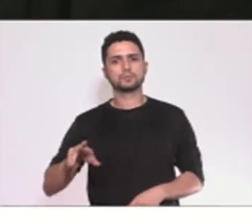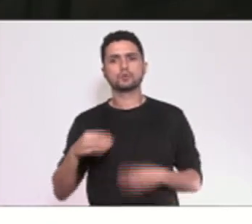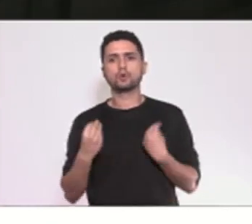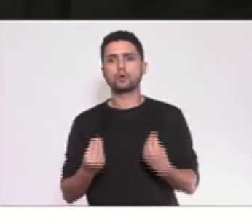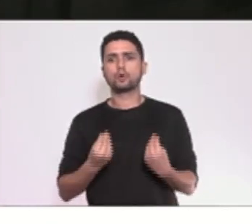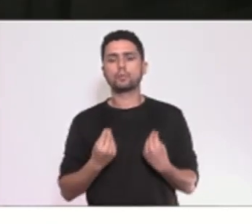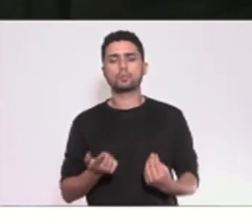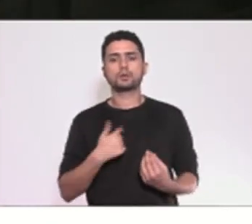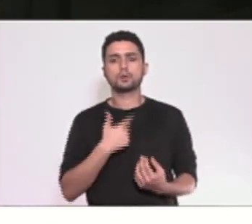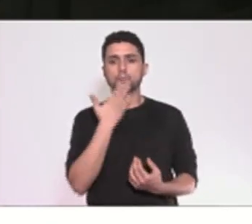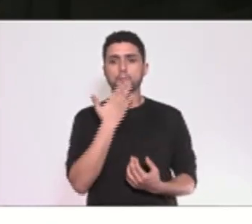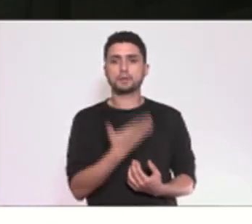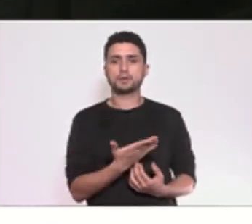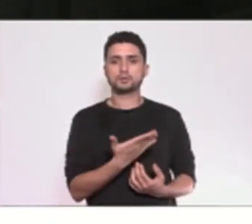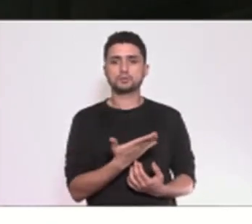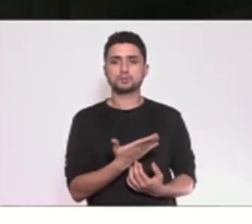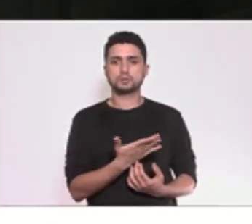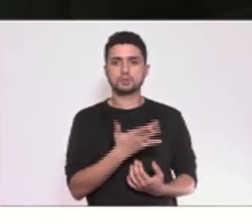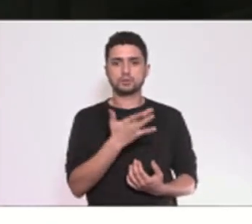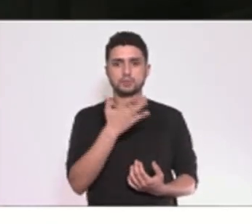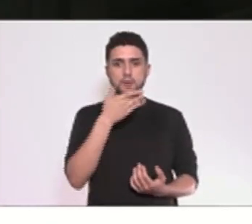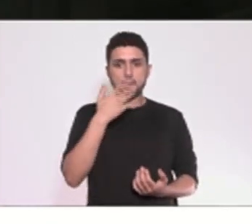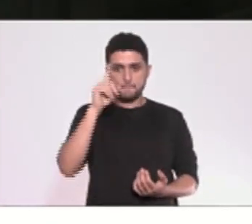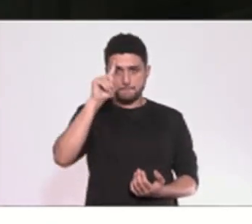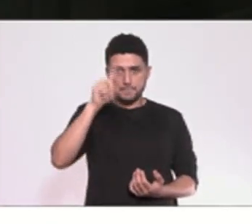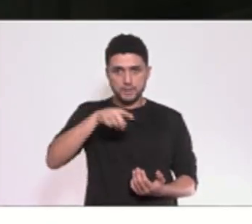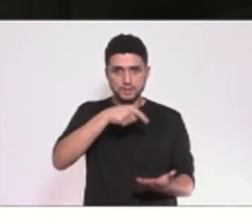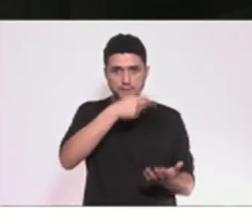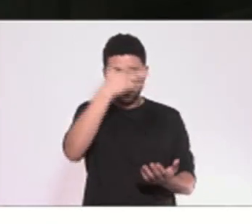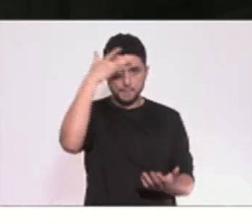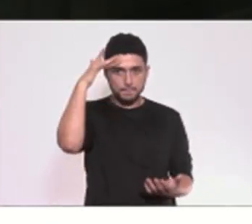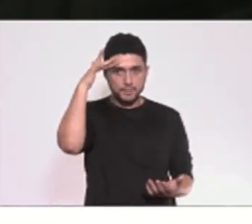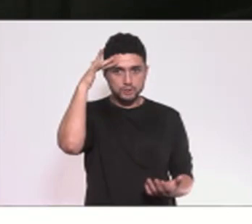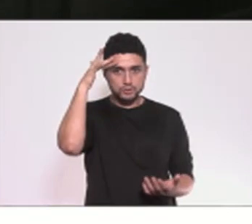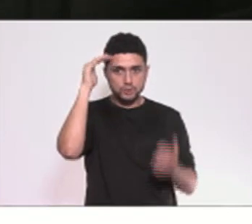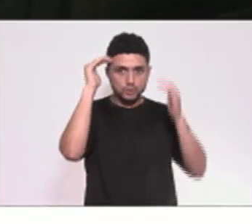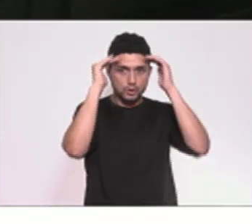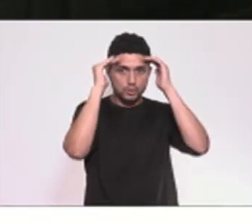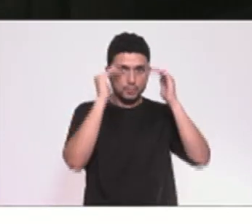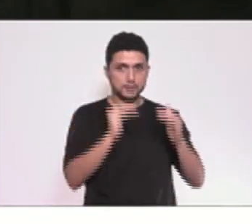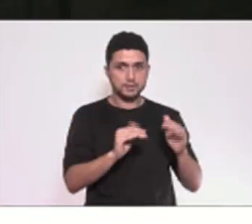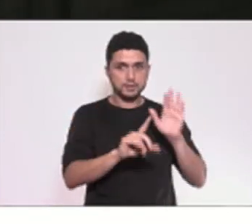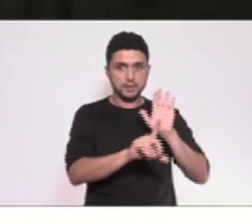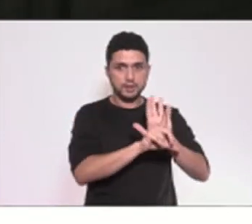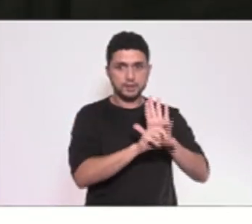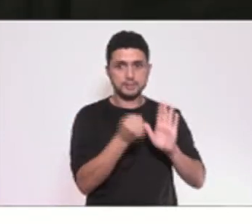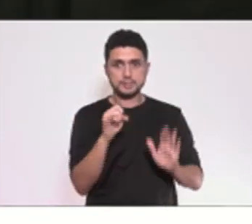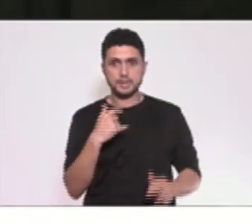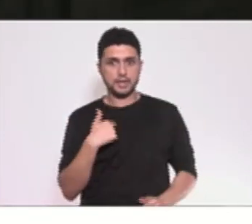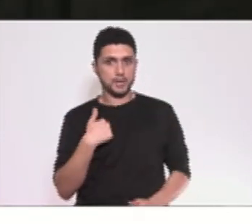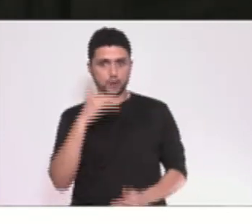requerer alguém que siga as leis se eu não começasse fazendo?